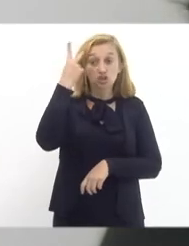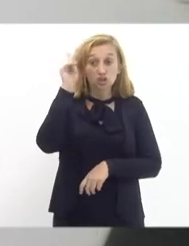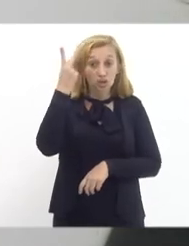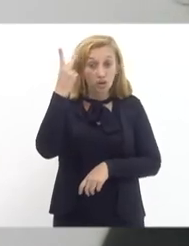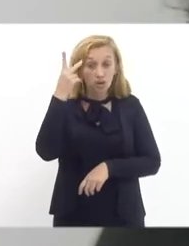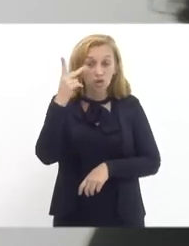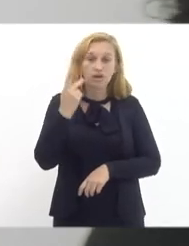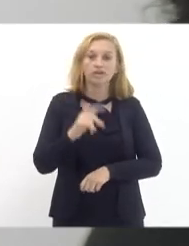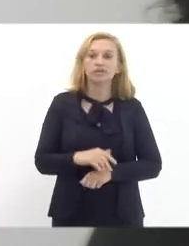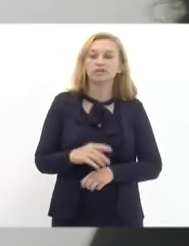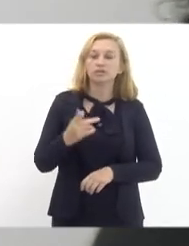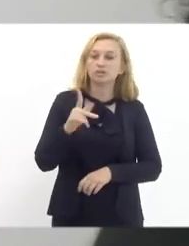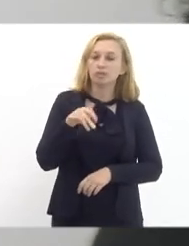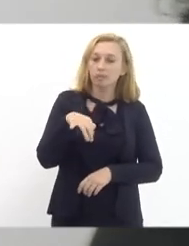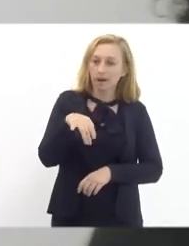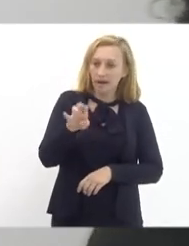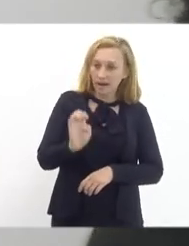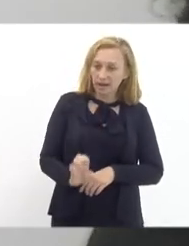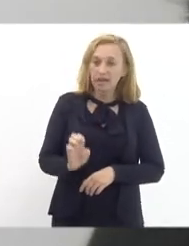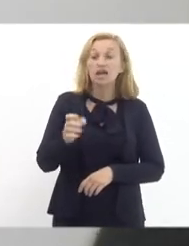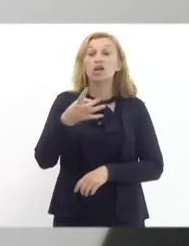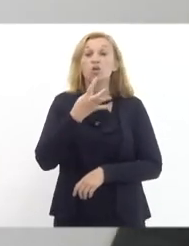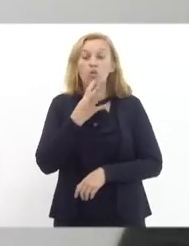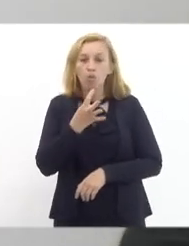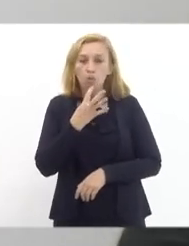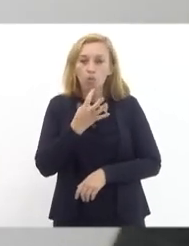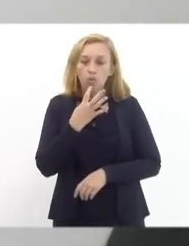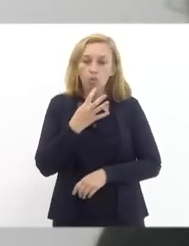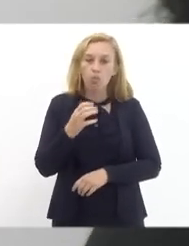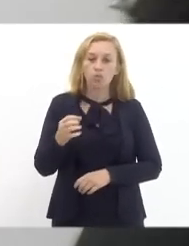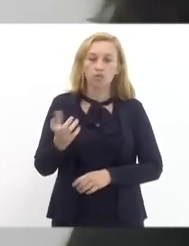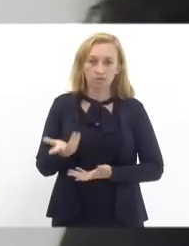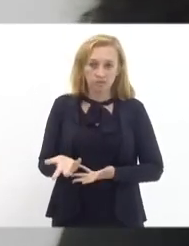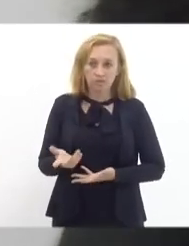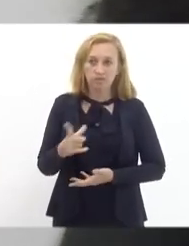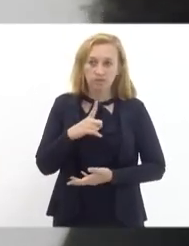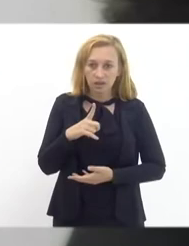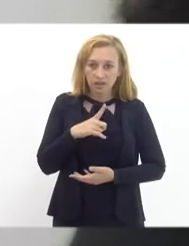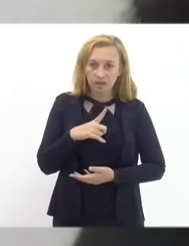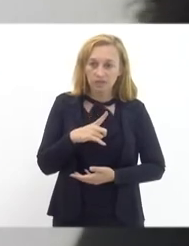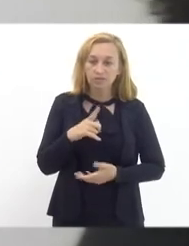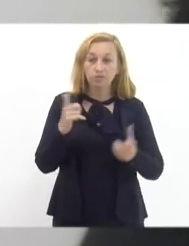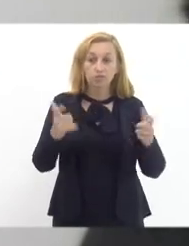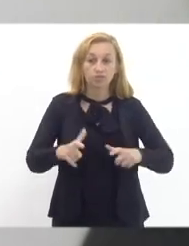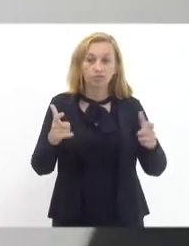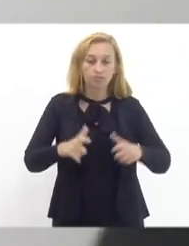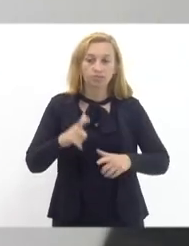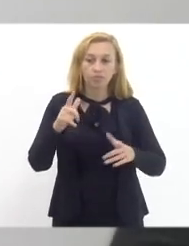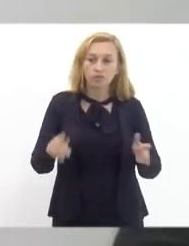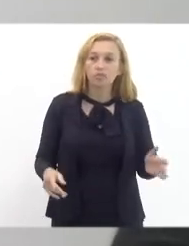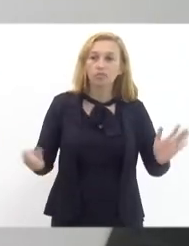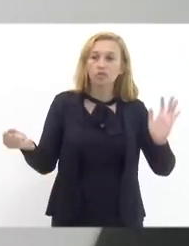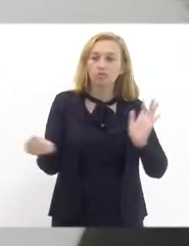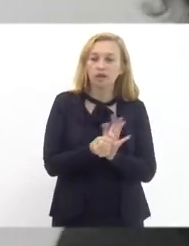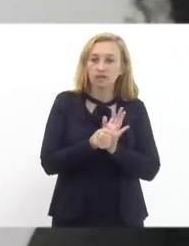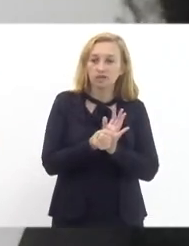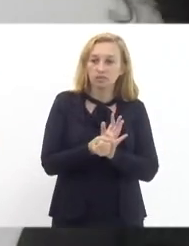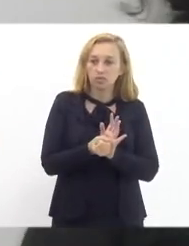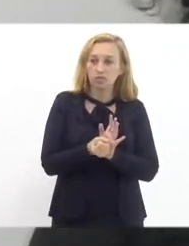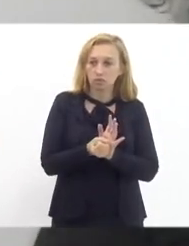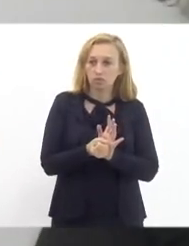num parque, ele dá o reconhecimento público daquele espaço como patrimônio